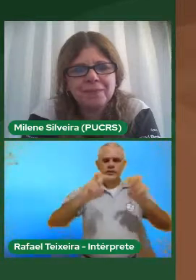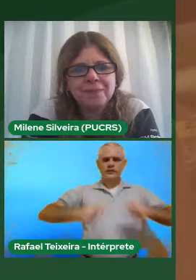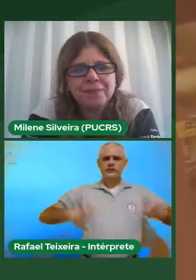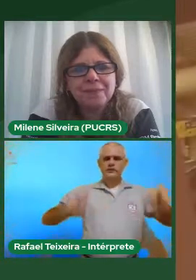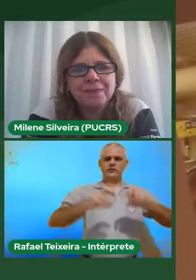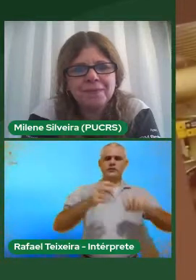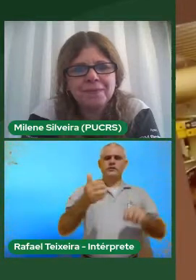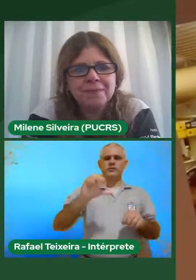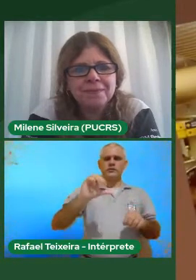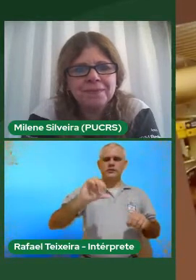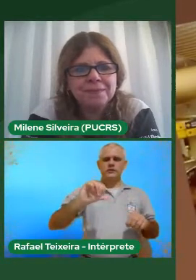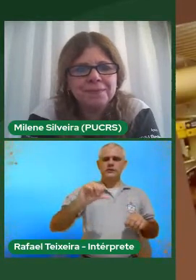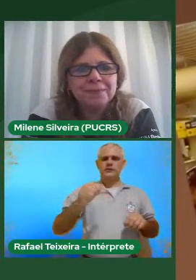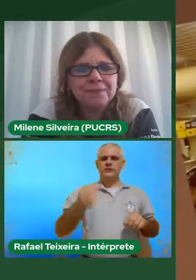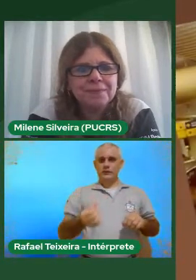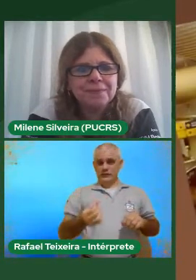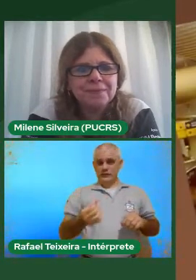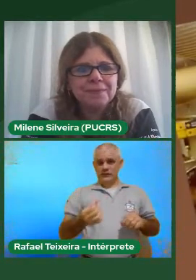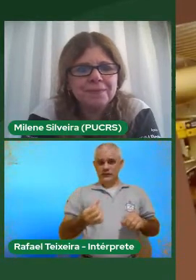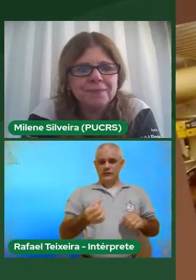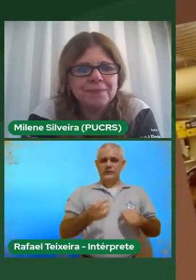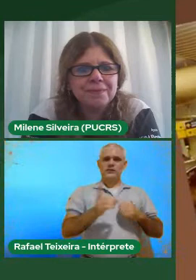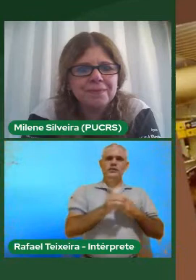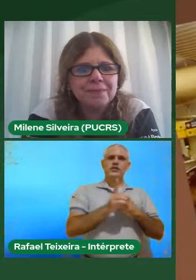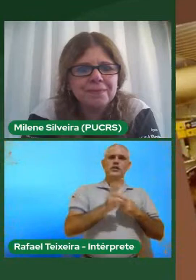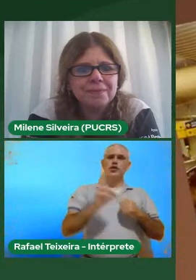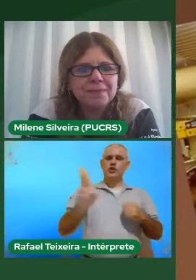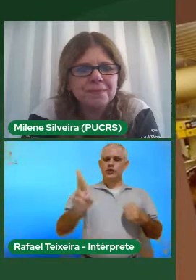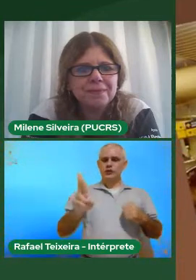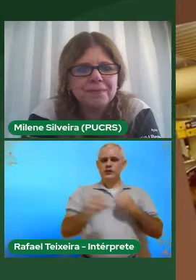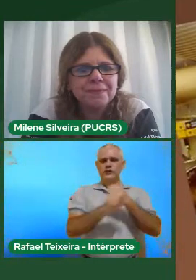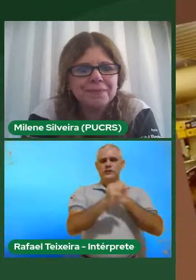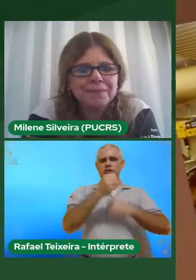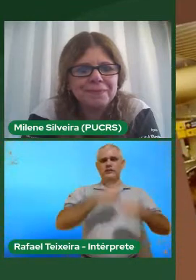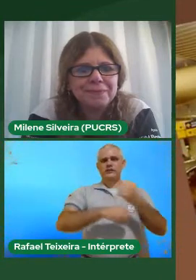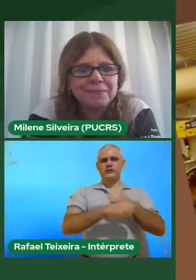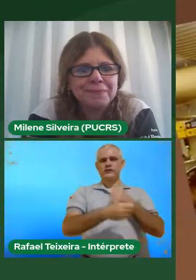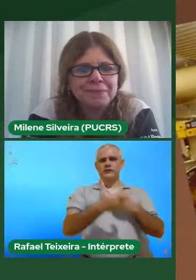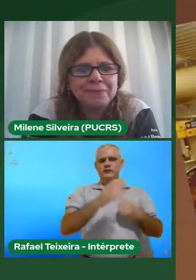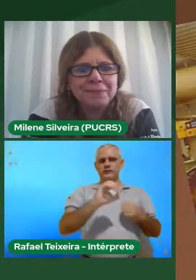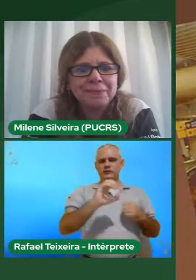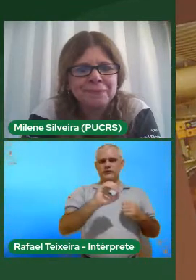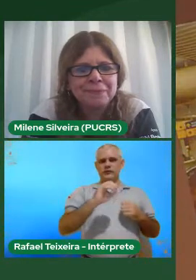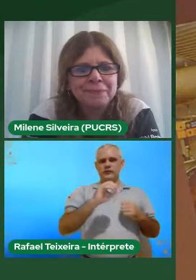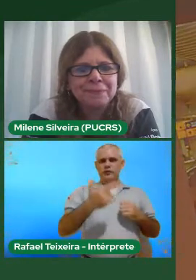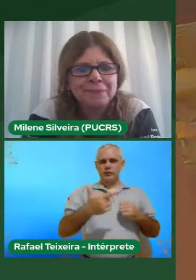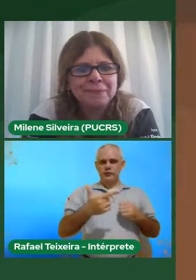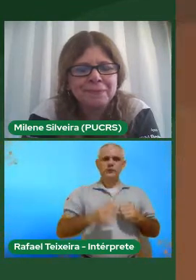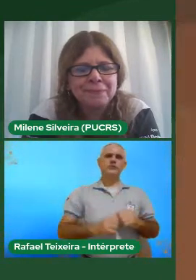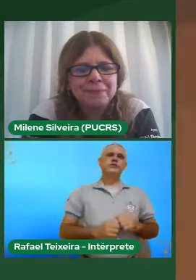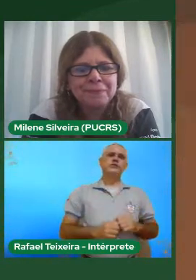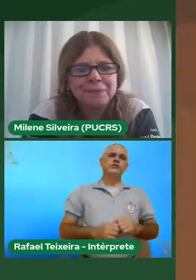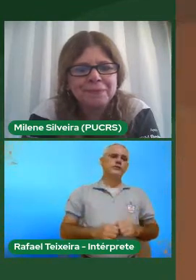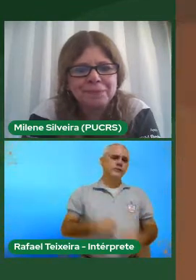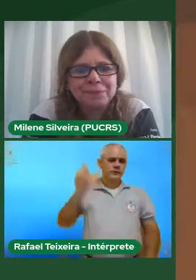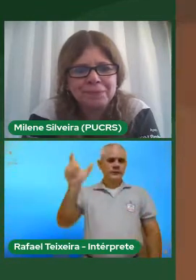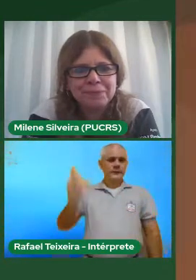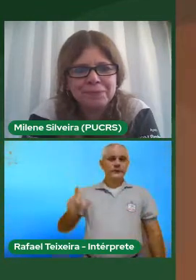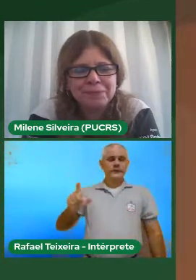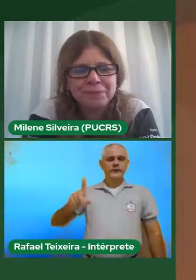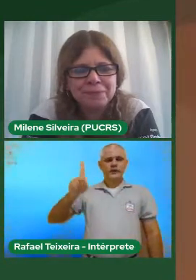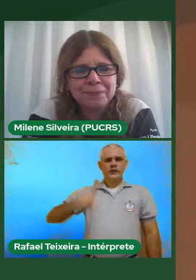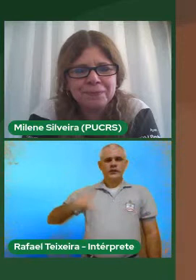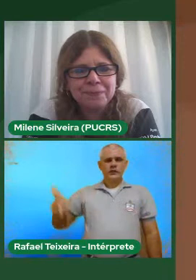1996 pela UFRGS e seu doutorado em informática em 2002 pela PUC-Rio. Milene é professora da PUC do Rio Grande do Sul